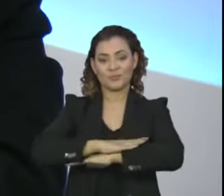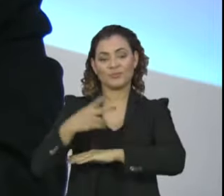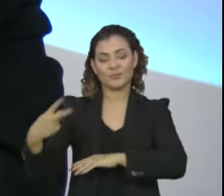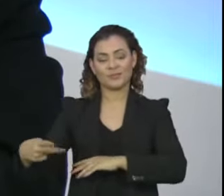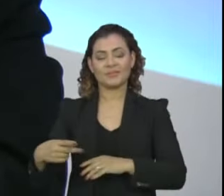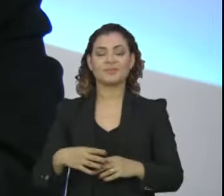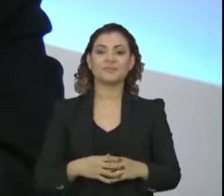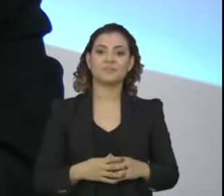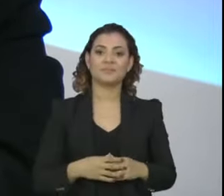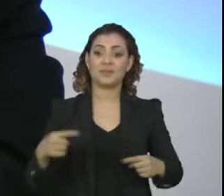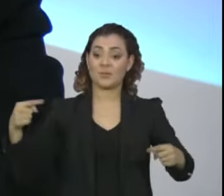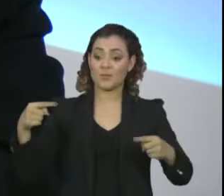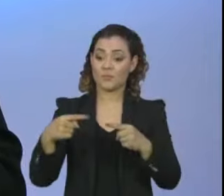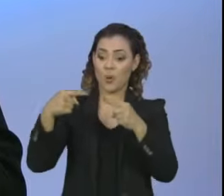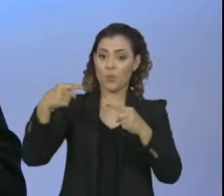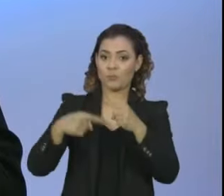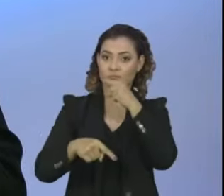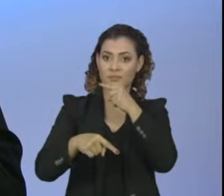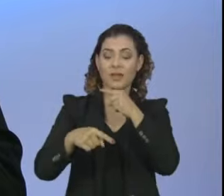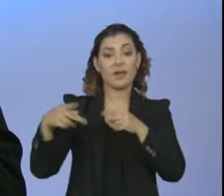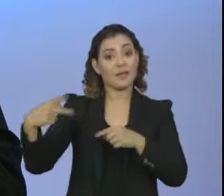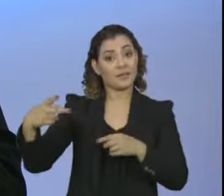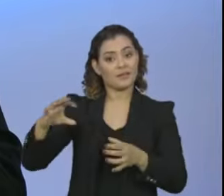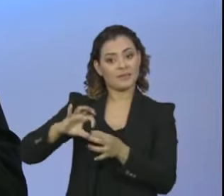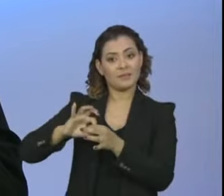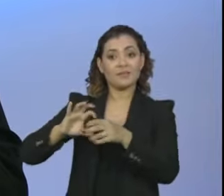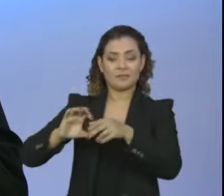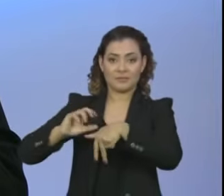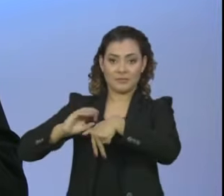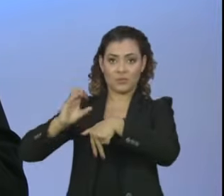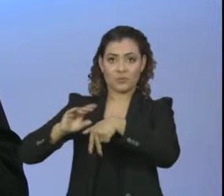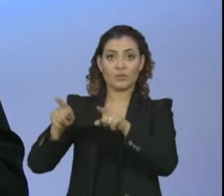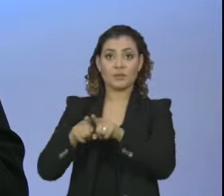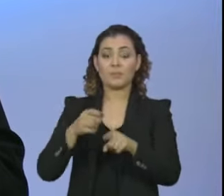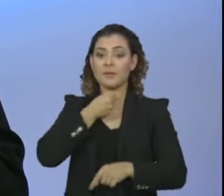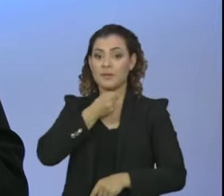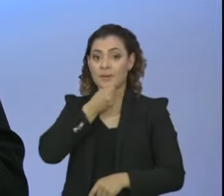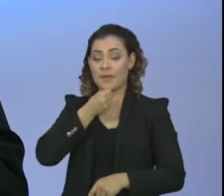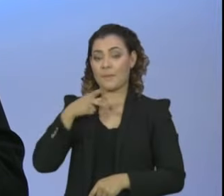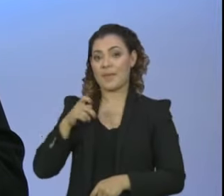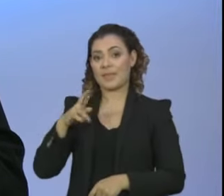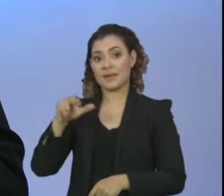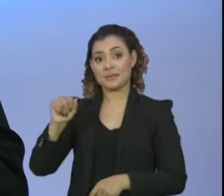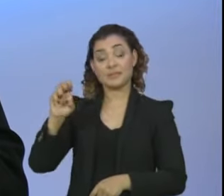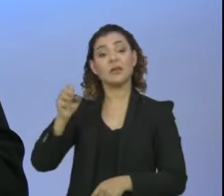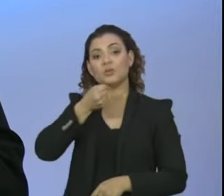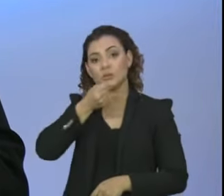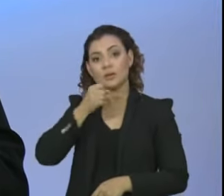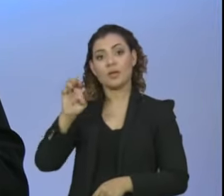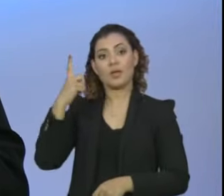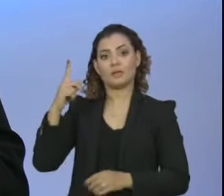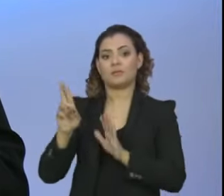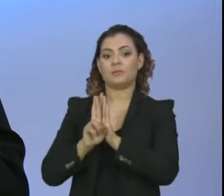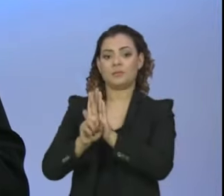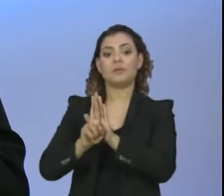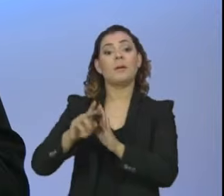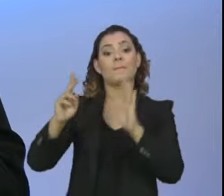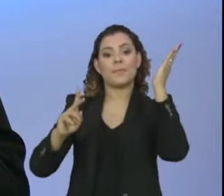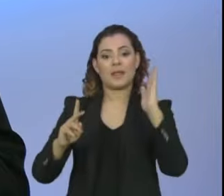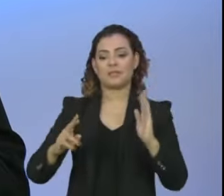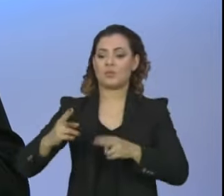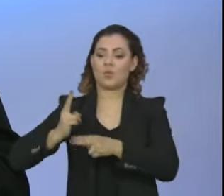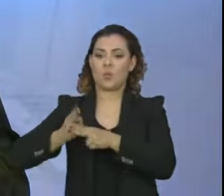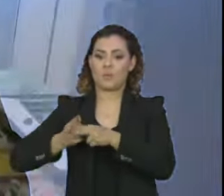Linhas Cruzadas da TV Cultura e Patrícia José jornalista e esse correspondente do Brasil em Roma